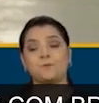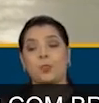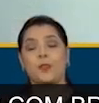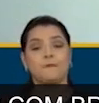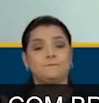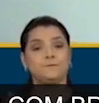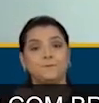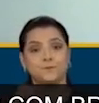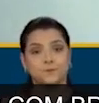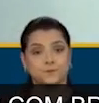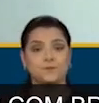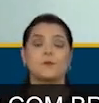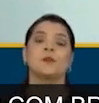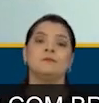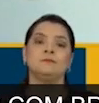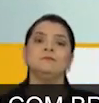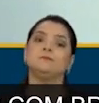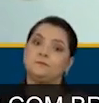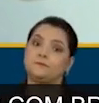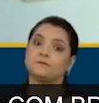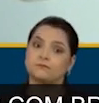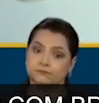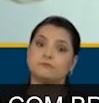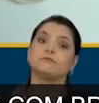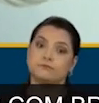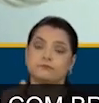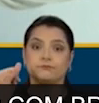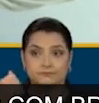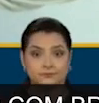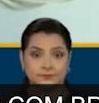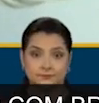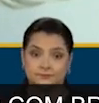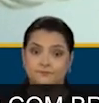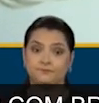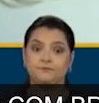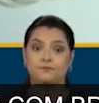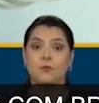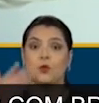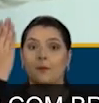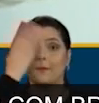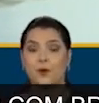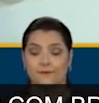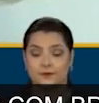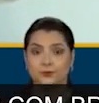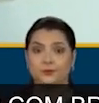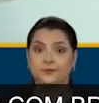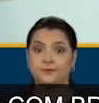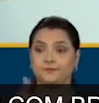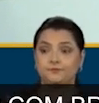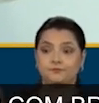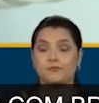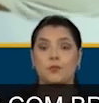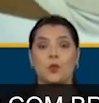regiões mais afetadas para serem vacinadas é preciso apresentar um comprovante de residência ou